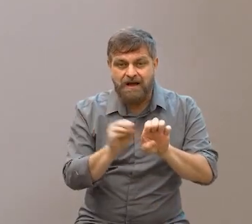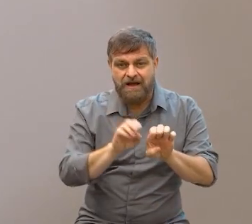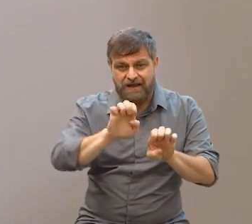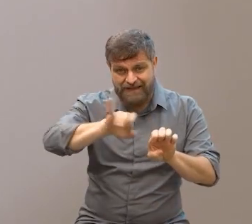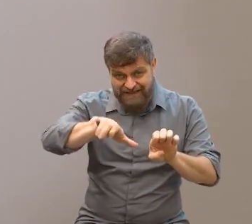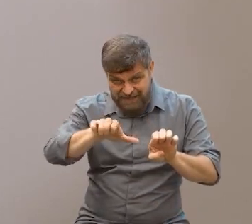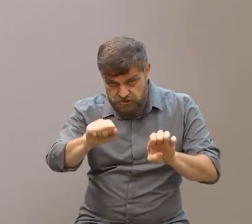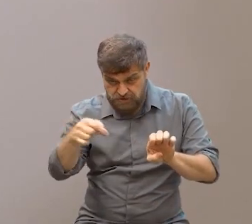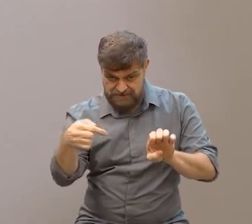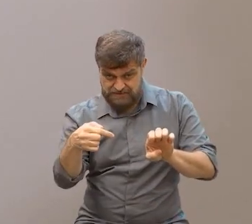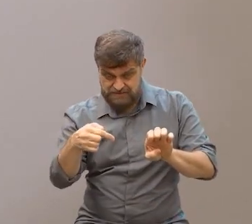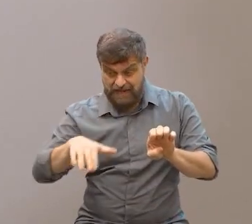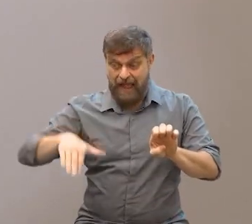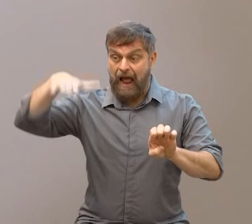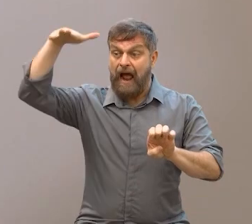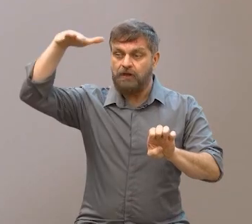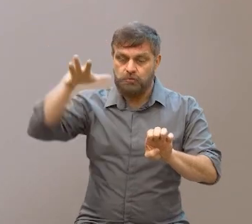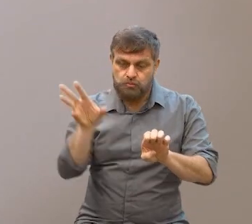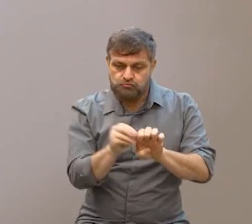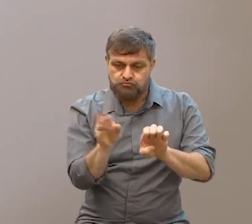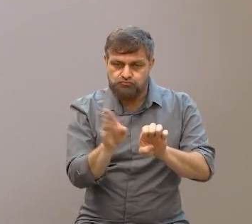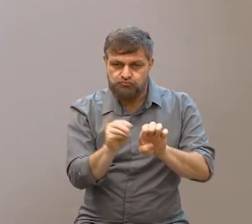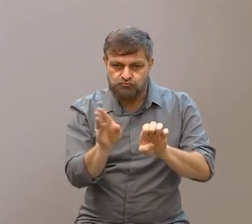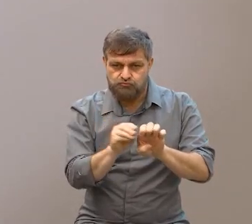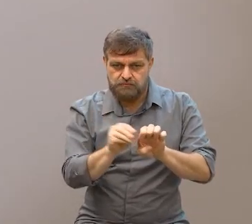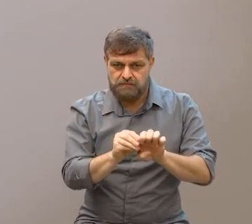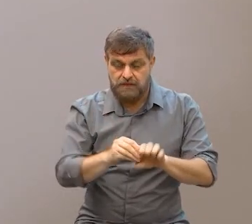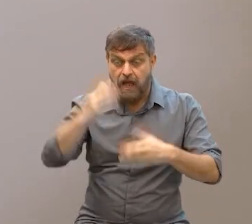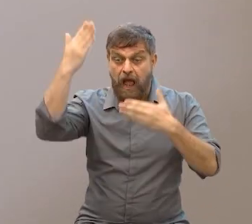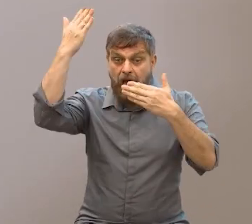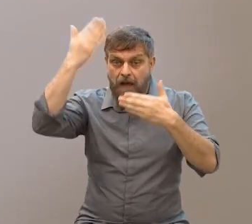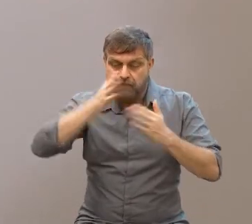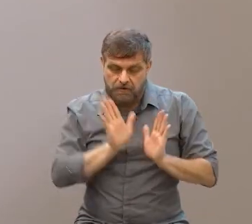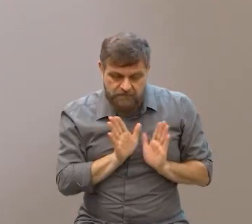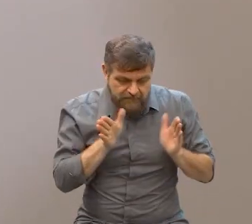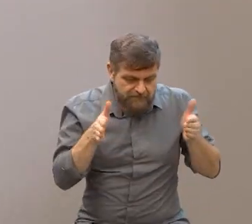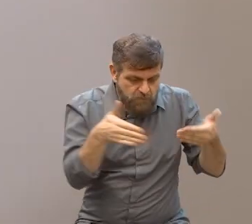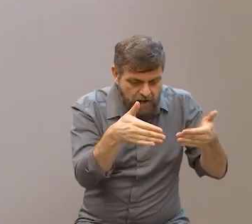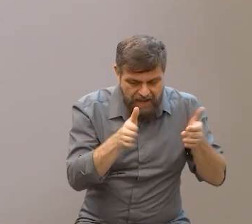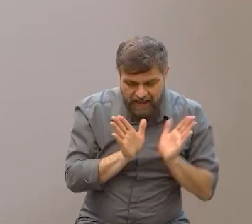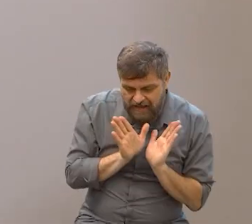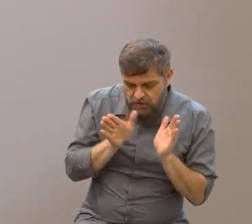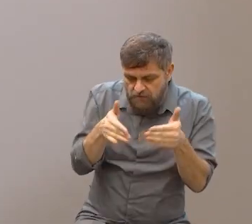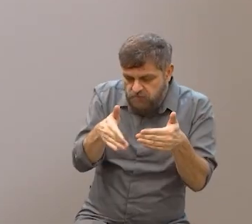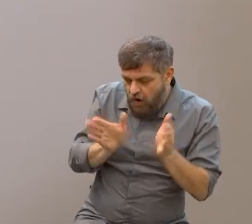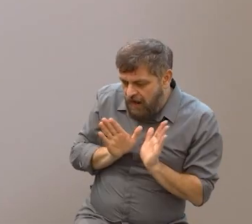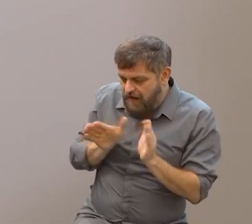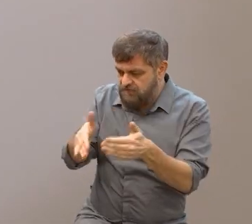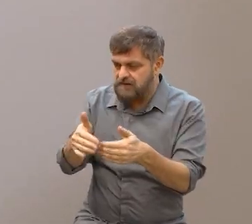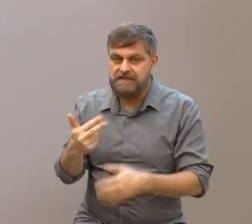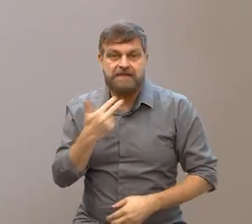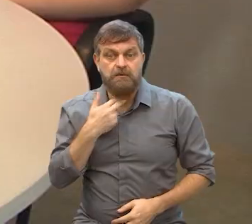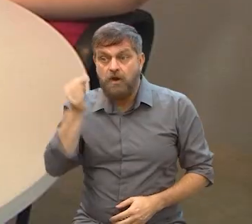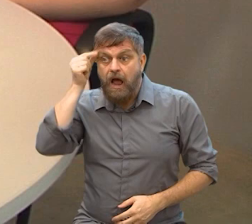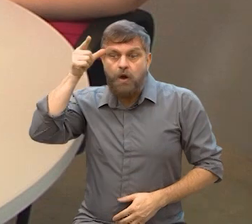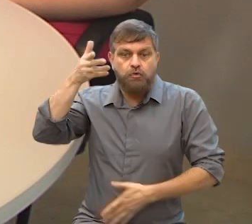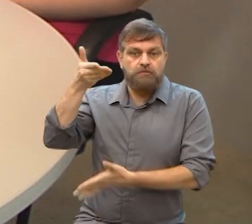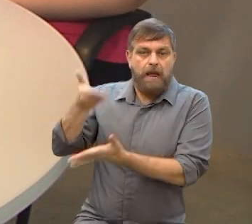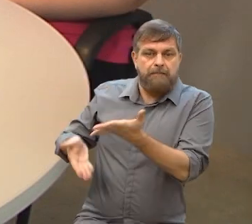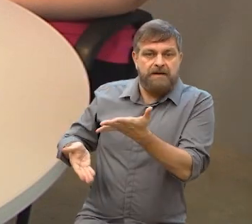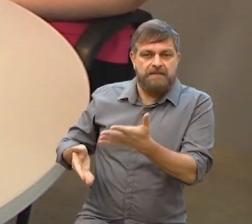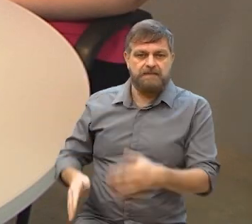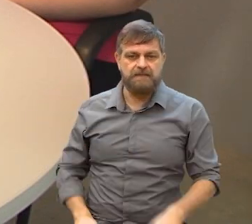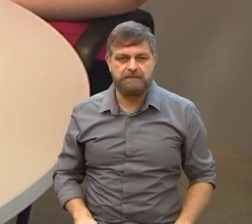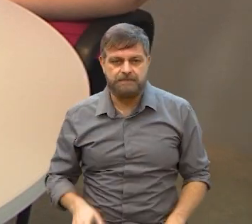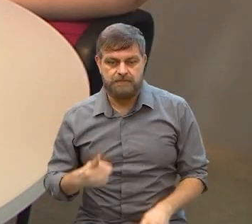Você teria que fazer questões, provas mais direcionadas, outros processos mais direcionados, para não perder essa cultura. Porque quando você faz